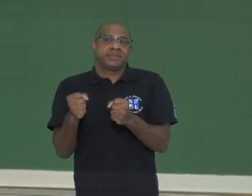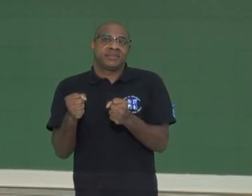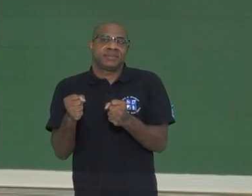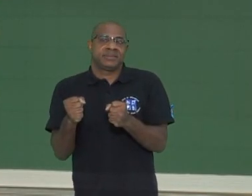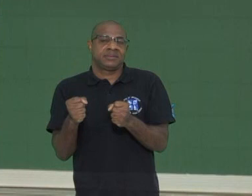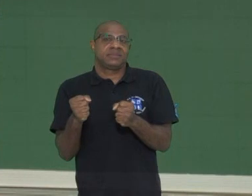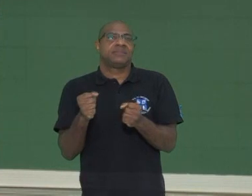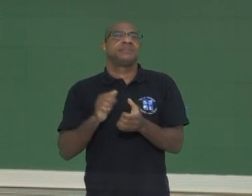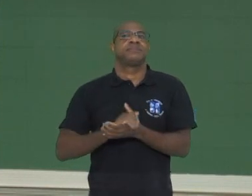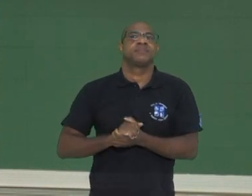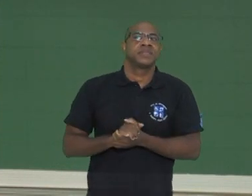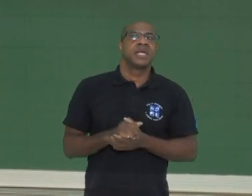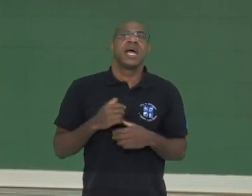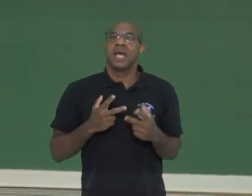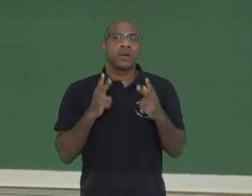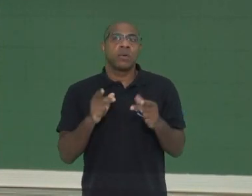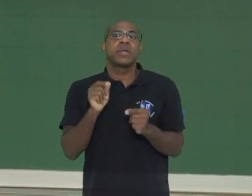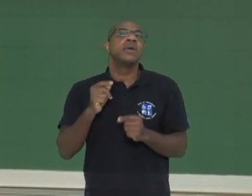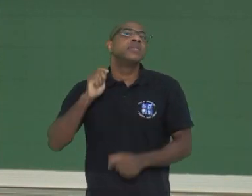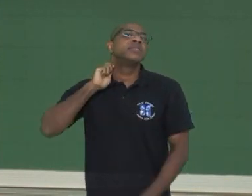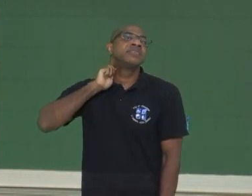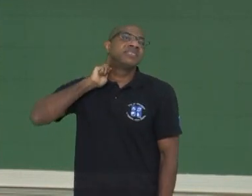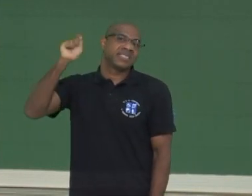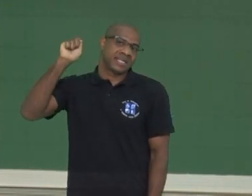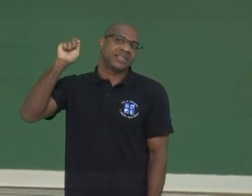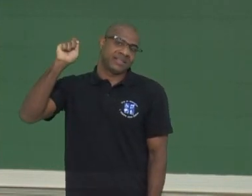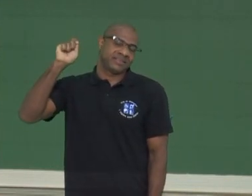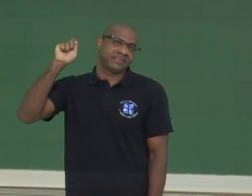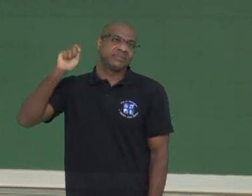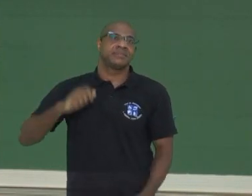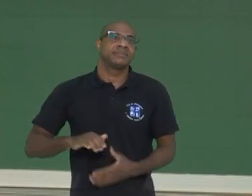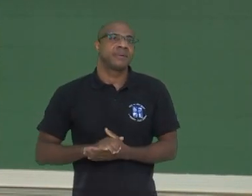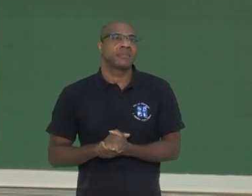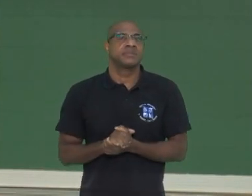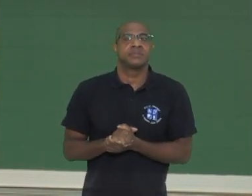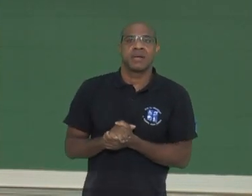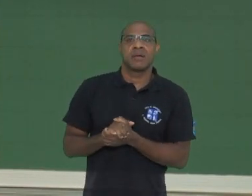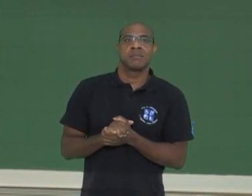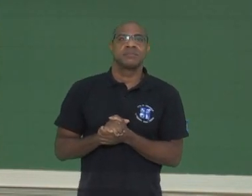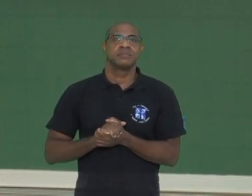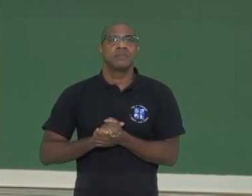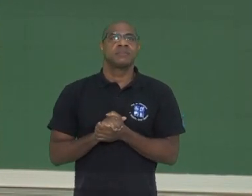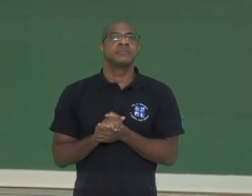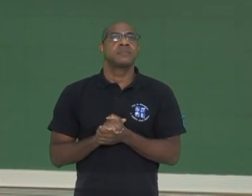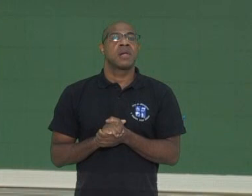e os conjurados queriam retirar durante o Brasil colonial do poder. Vamos em frente?